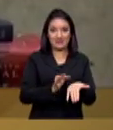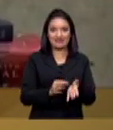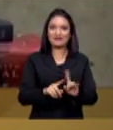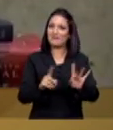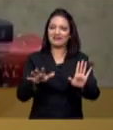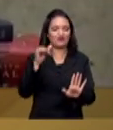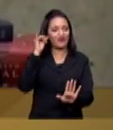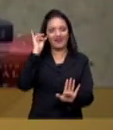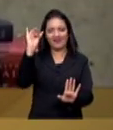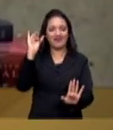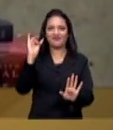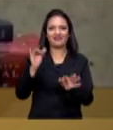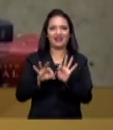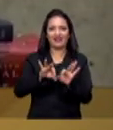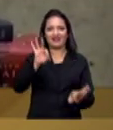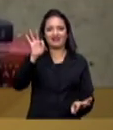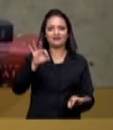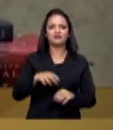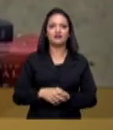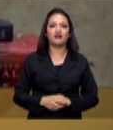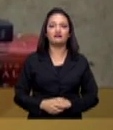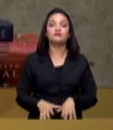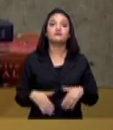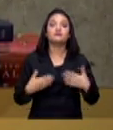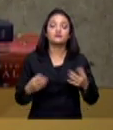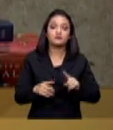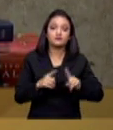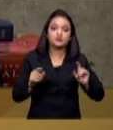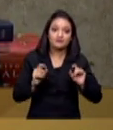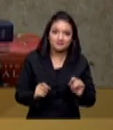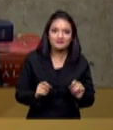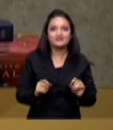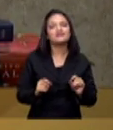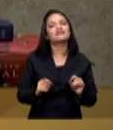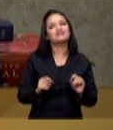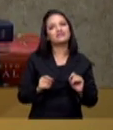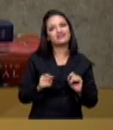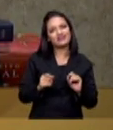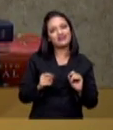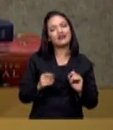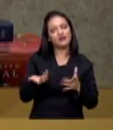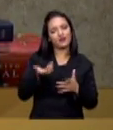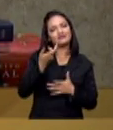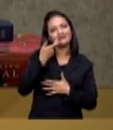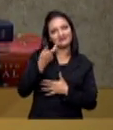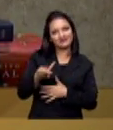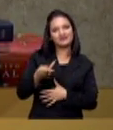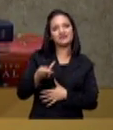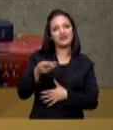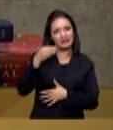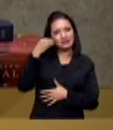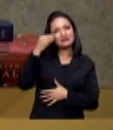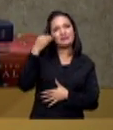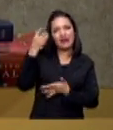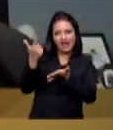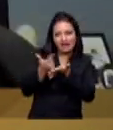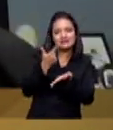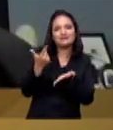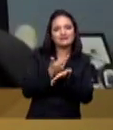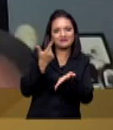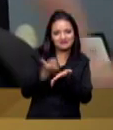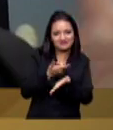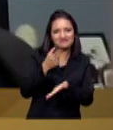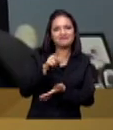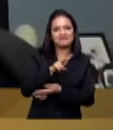desse sacrifício. Mas eu fiz questão de mencionar a obra emblemática de Vossa Excelência com o grande amigo... E o professor Valde, como Vossa Excelência